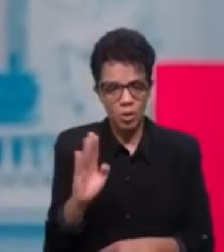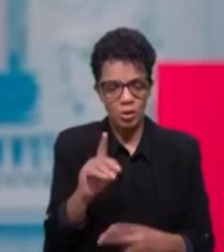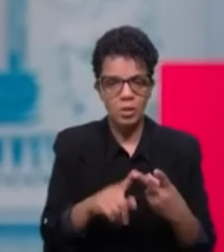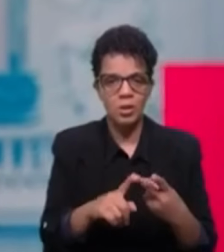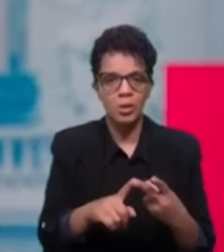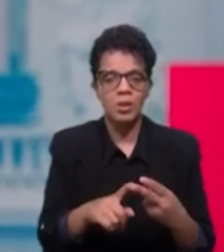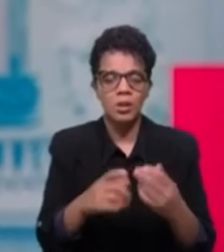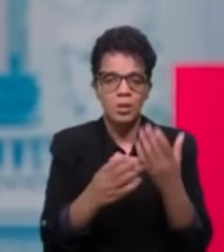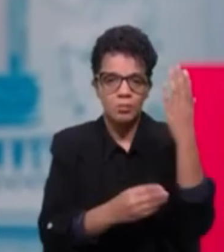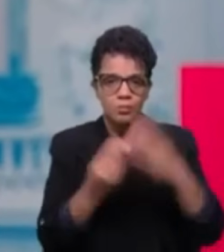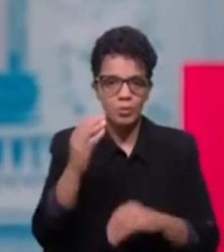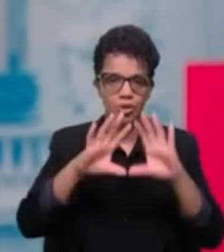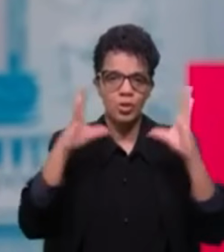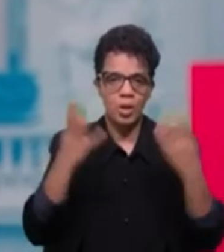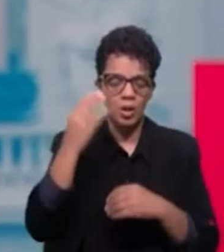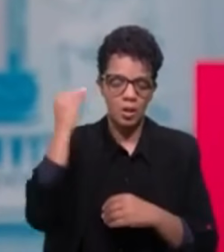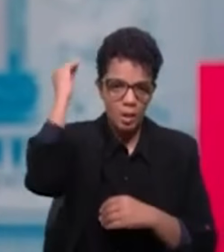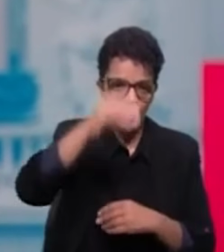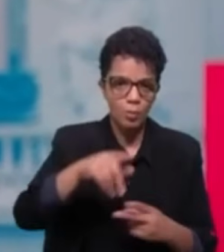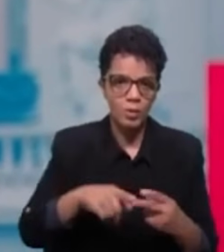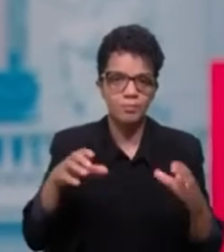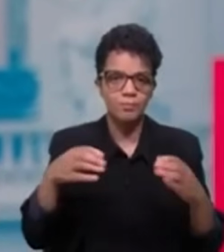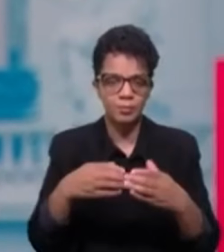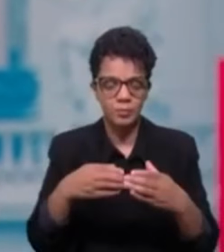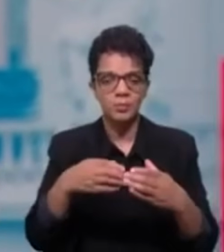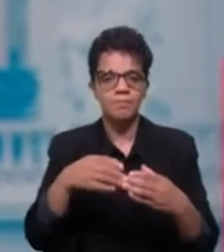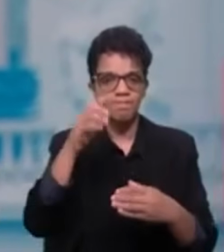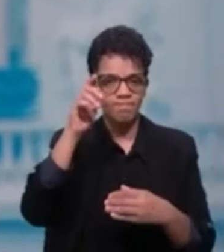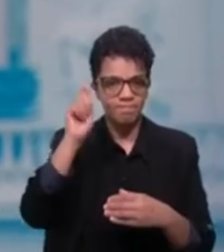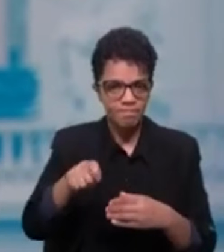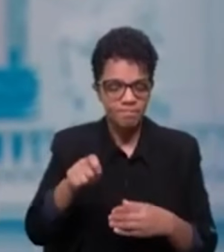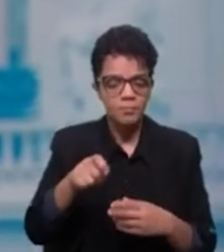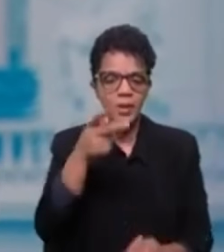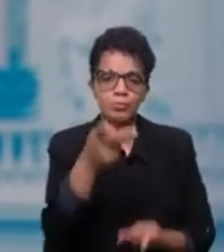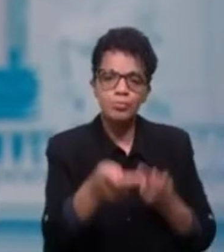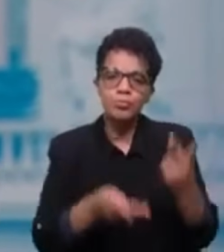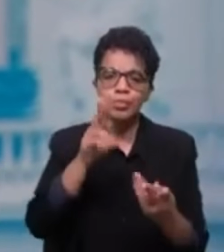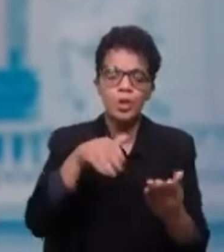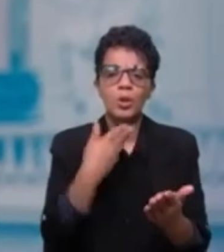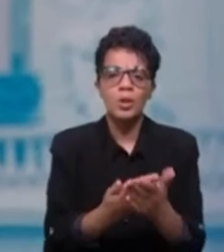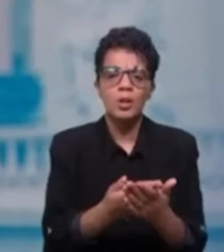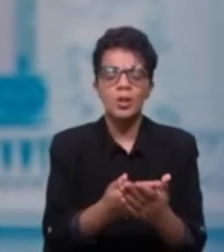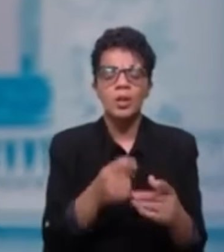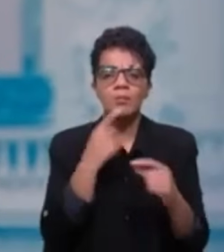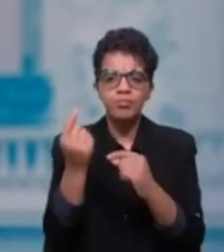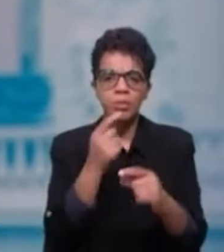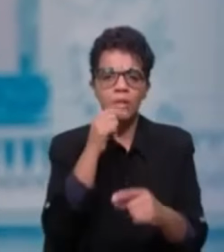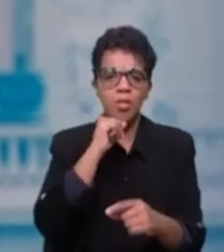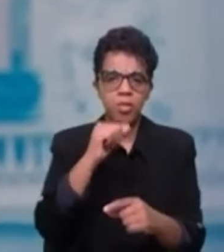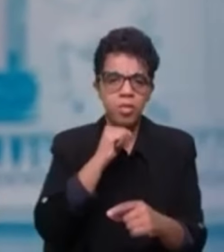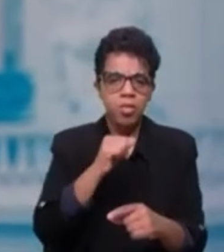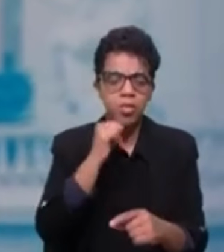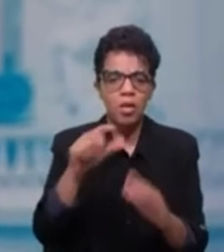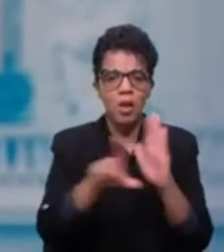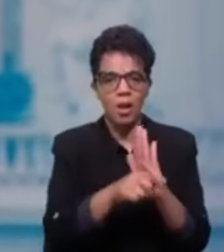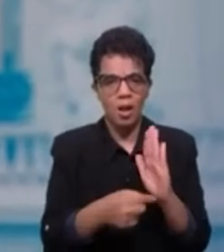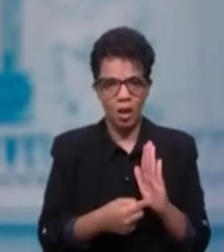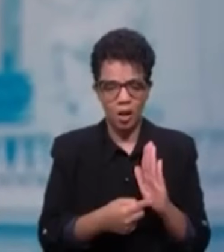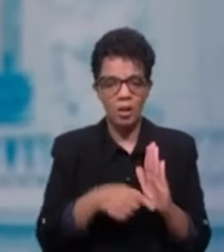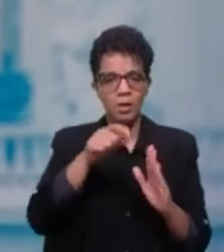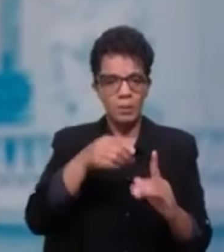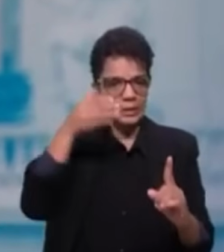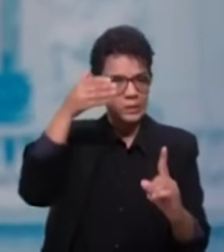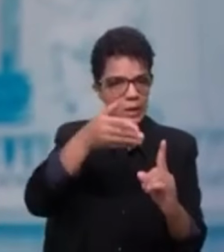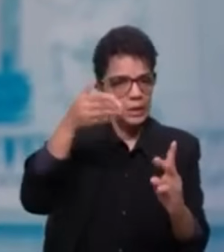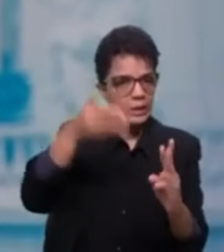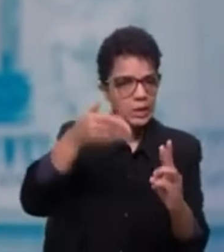a procuradoria geral da república com o conselho superor da magistratura e fazer uma avaliação Para não termos esta discussão permanente legal e para irmos à aquilo